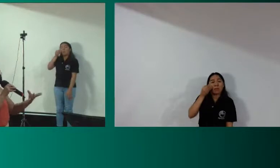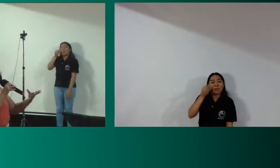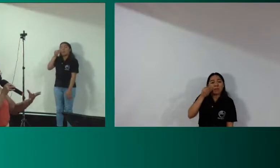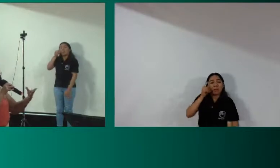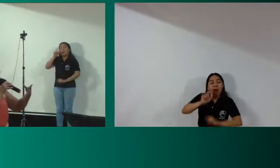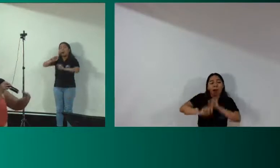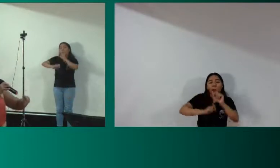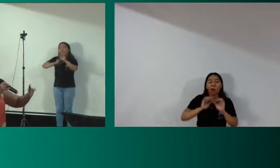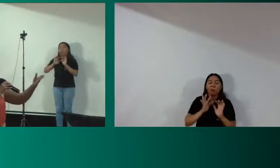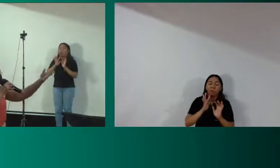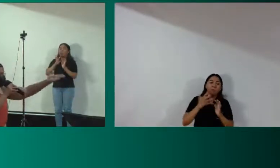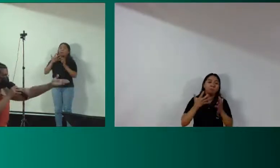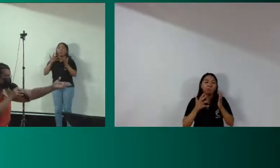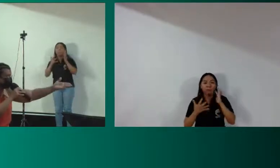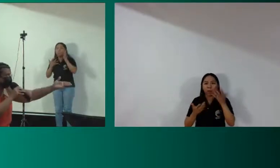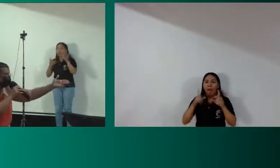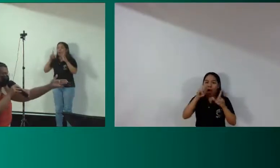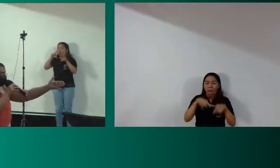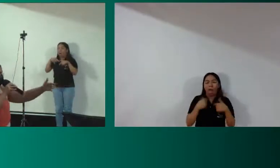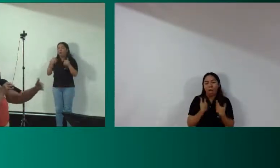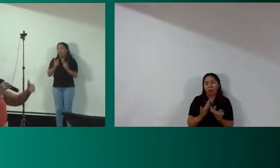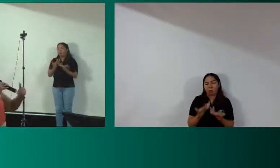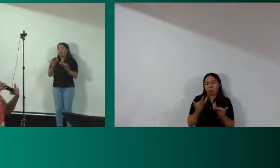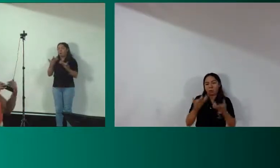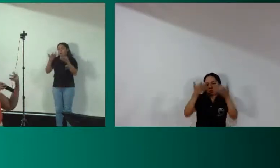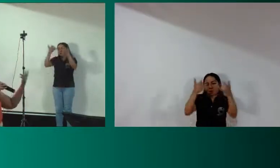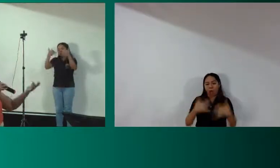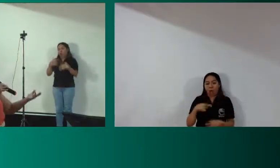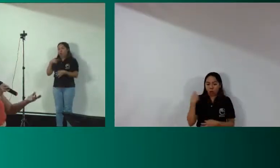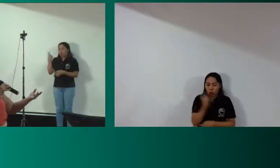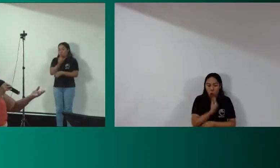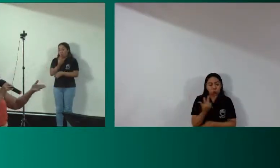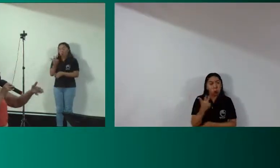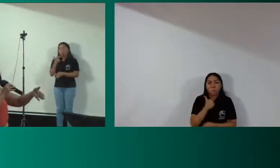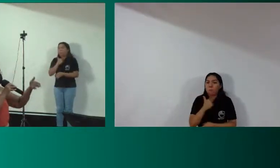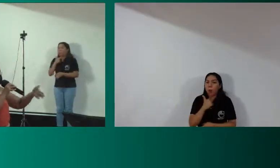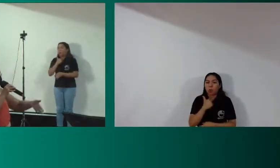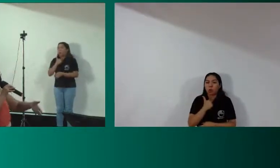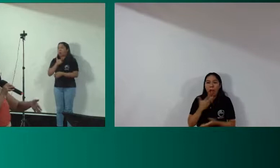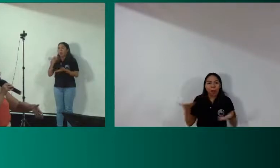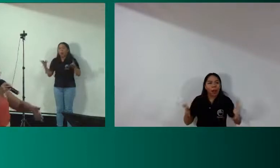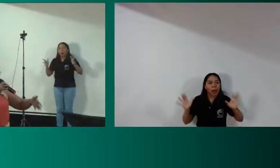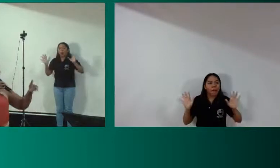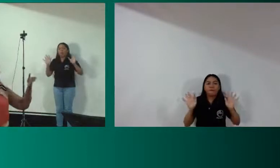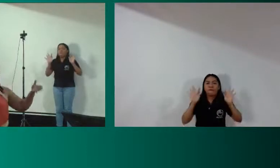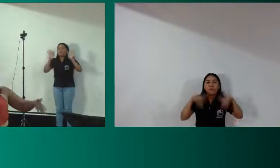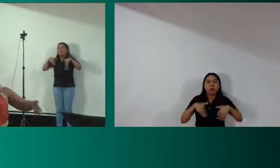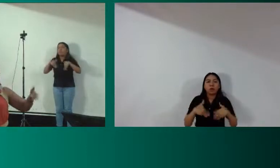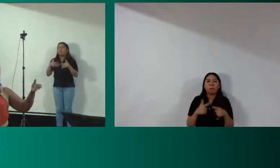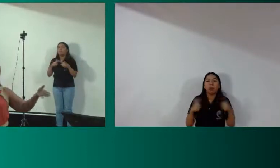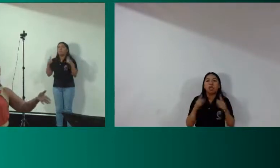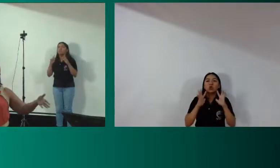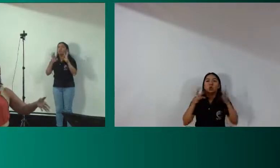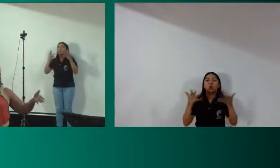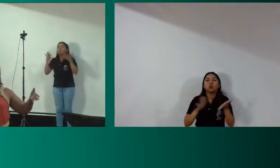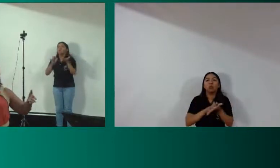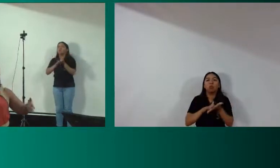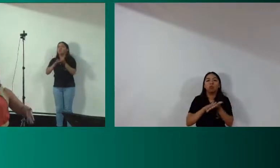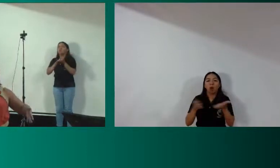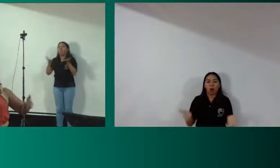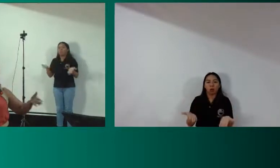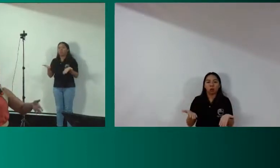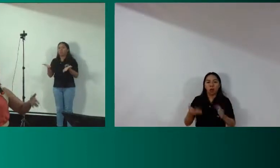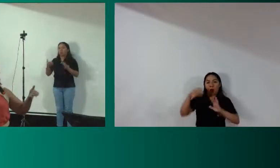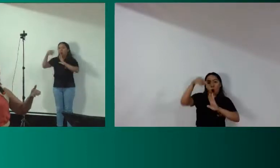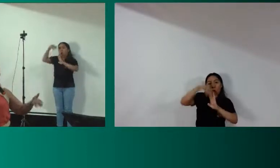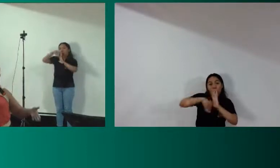dar encaminhamentos então era isso que eu ia falar a gente não poderia sair daqui Principalmente nesse momento em que a curricularização da